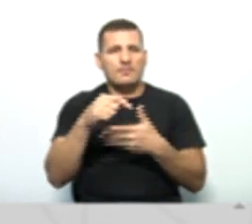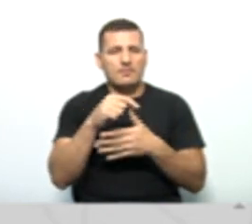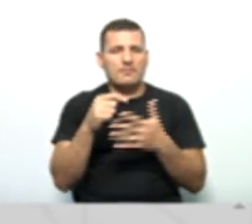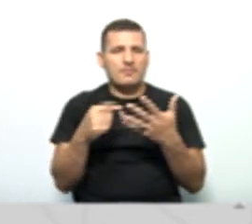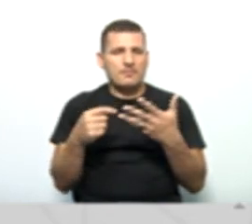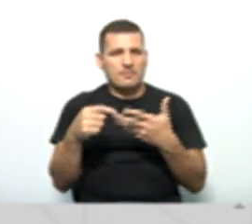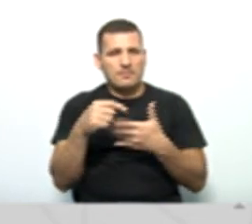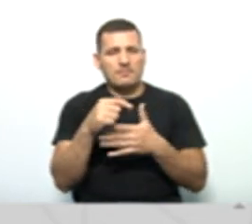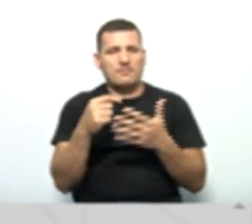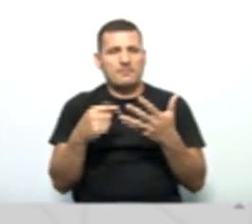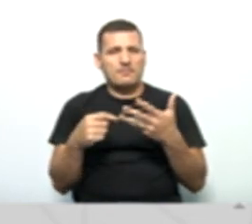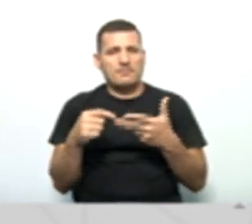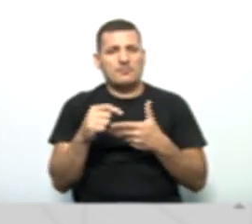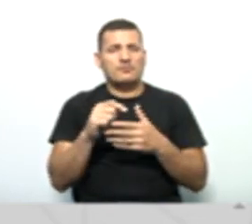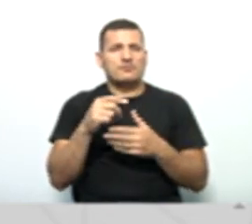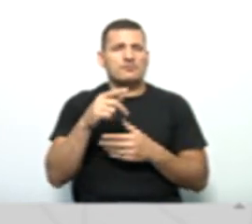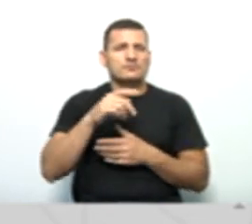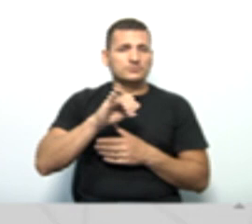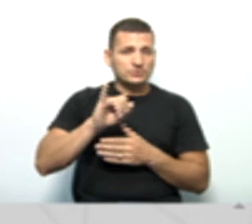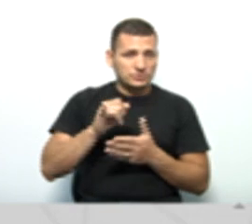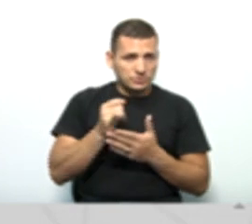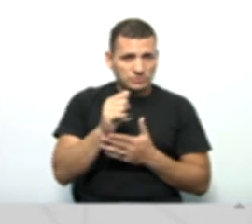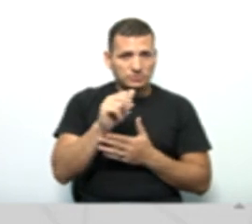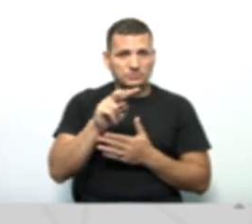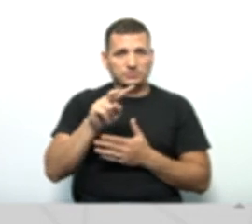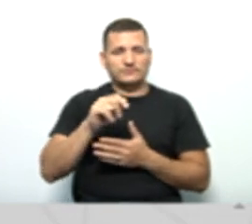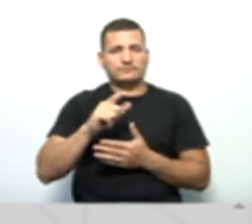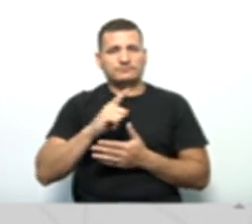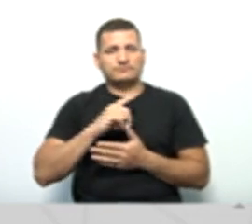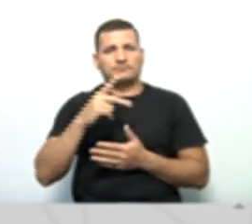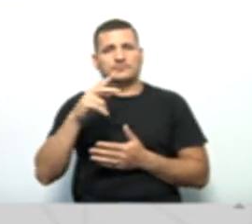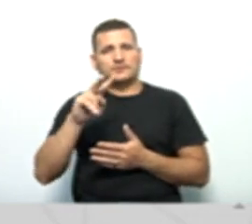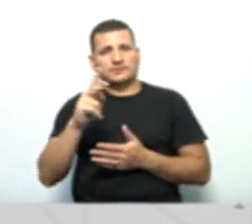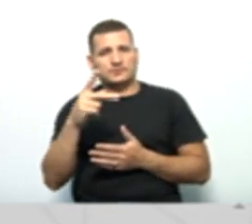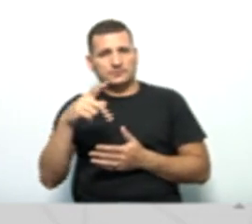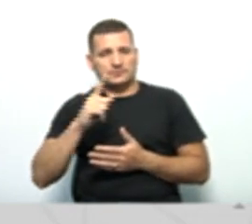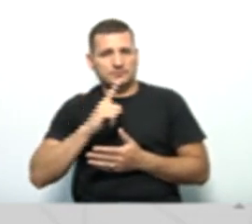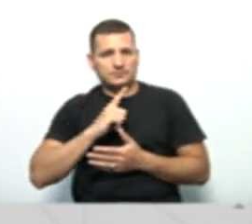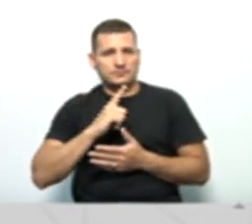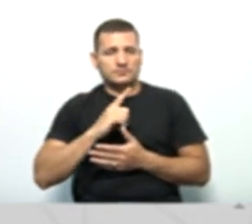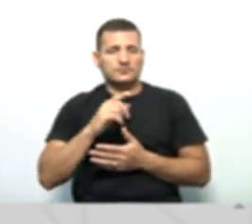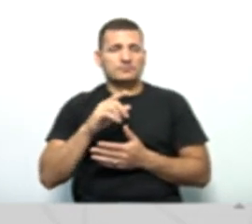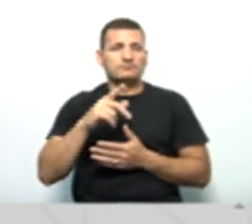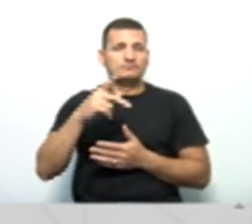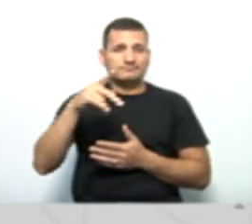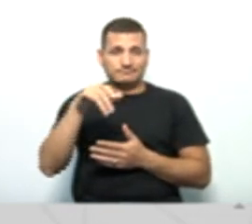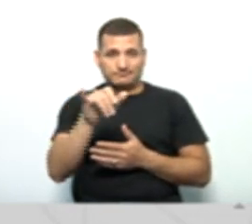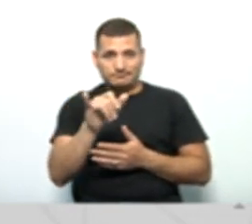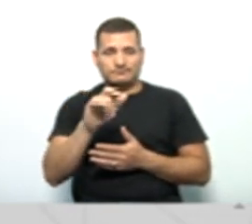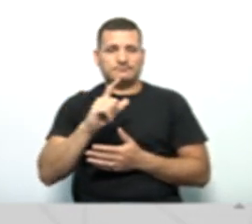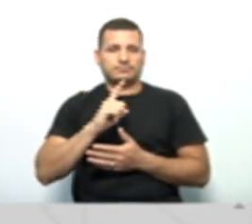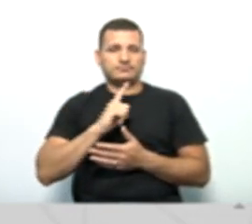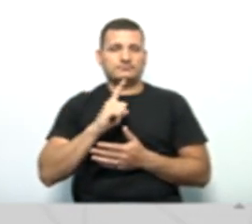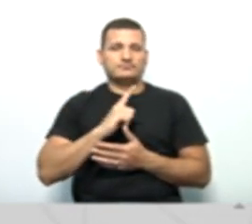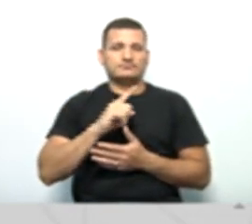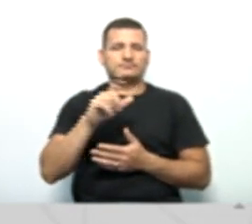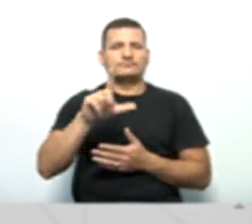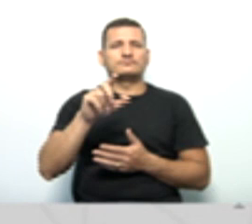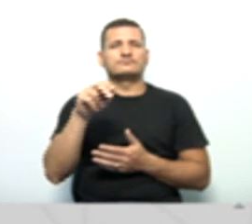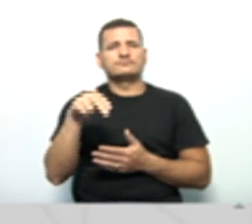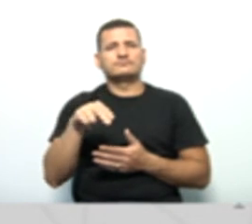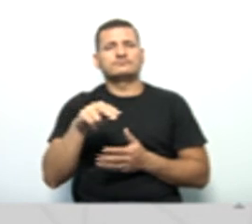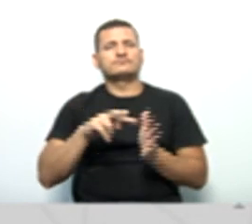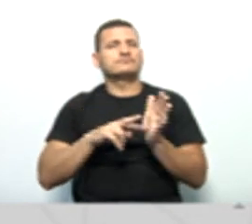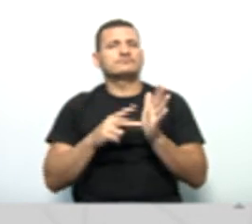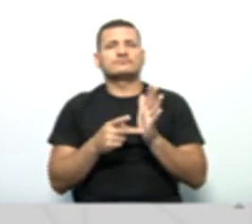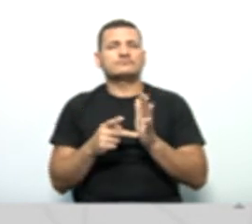Java tem, no PHP tem. E em Python também tem. Então, em Python, ele é aqui, ó, length. O que é ele? Que